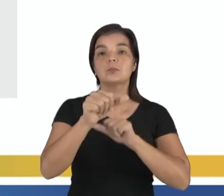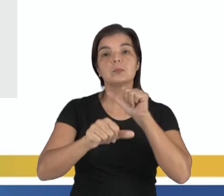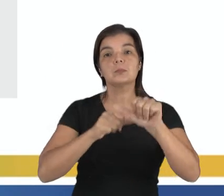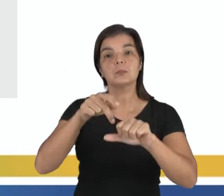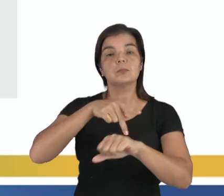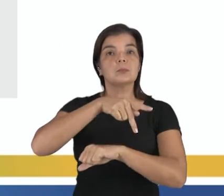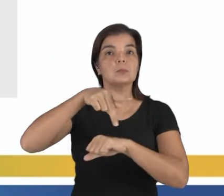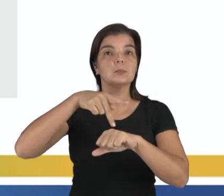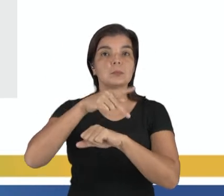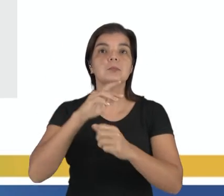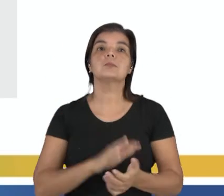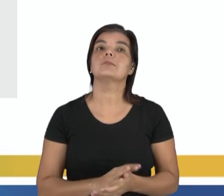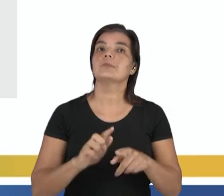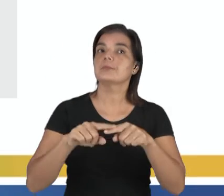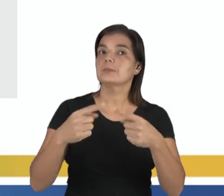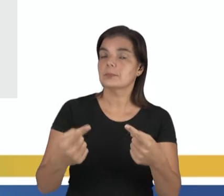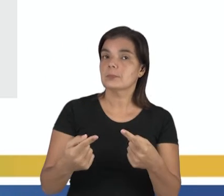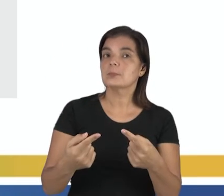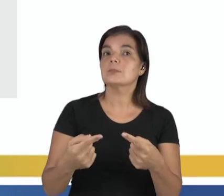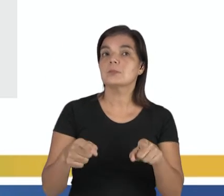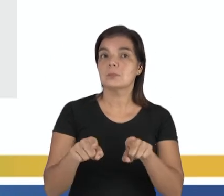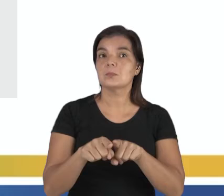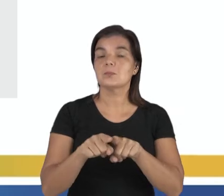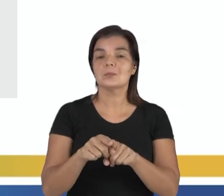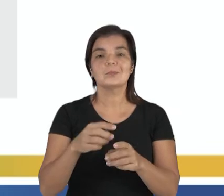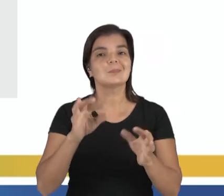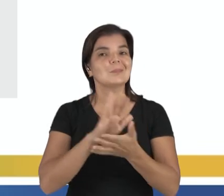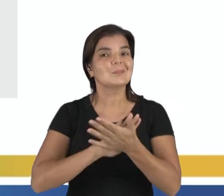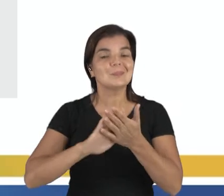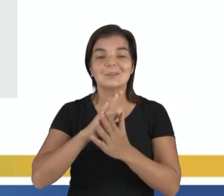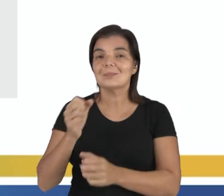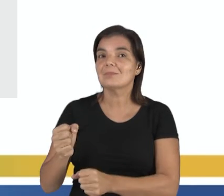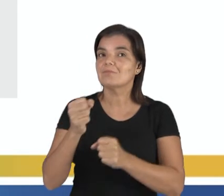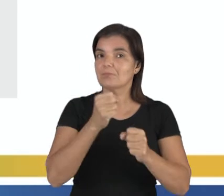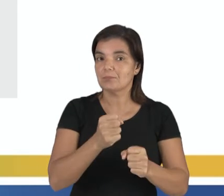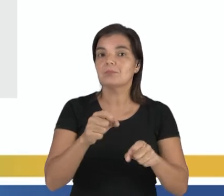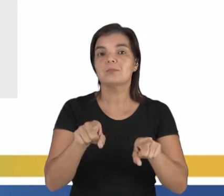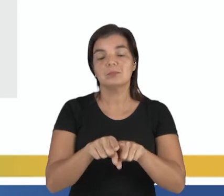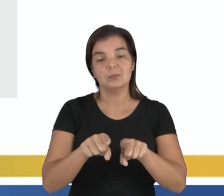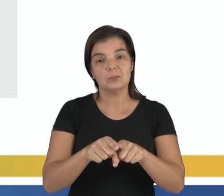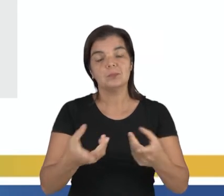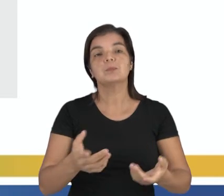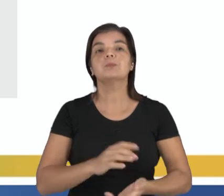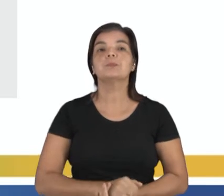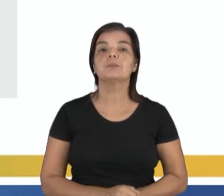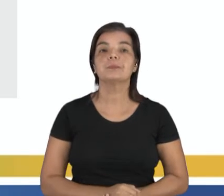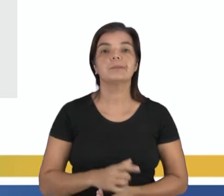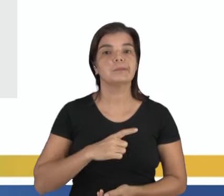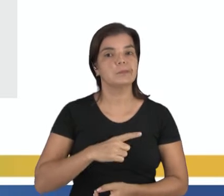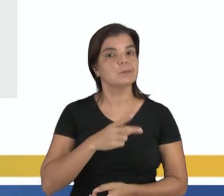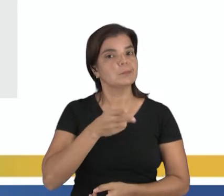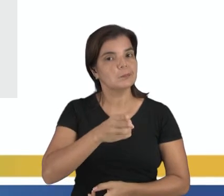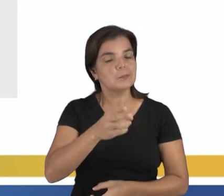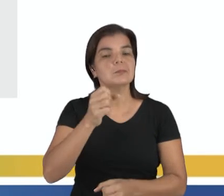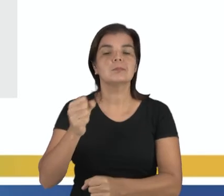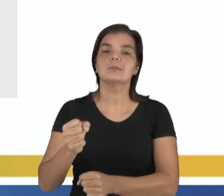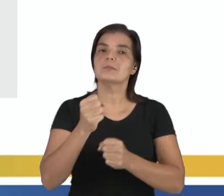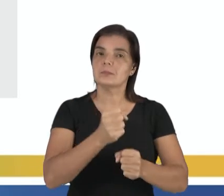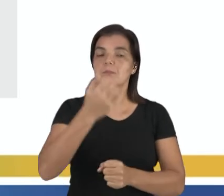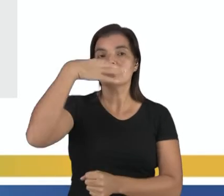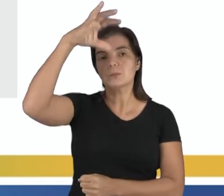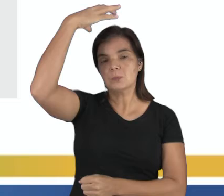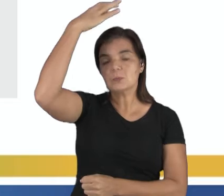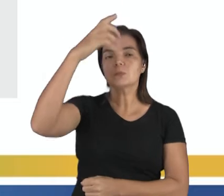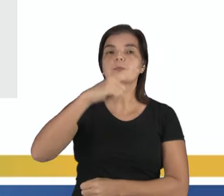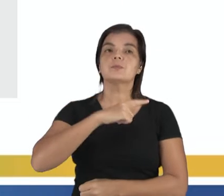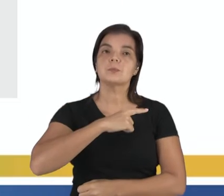reforma em seus países, né? Porém, aí sem abdicar esse poder absoluto, né? Sem abdicar esse poder imenso que ele